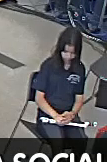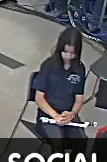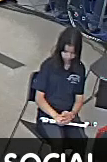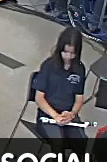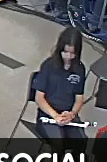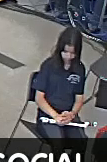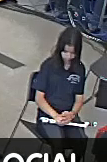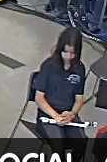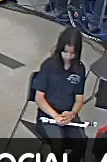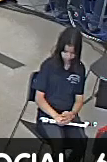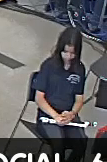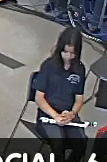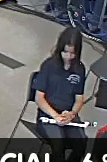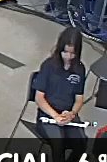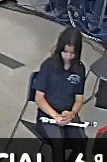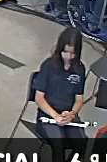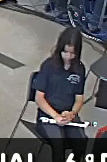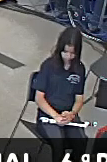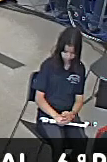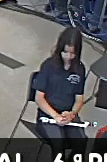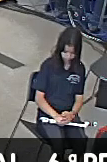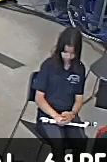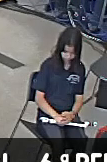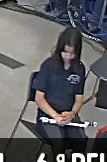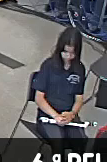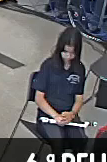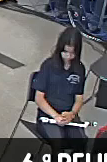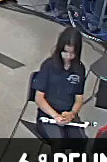irmãs dominicanas, elas,